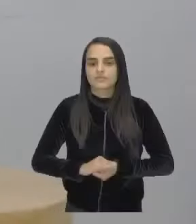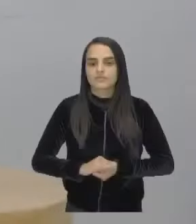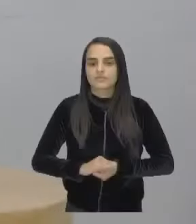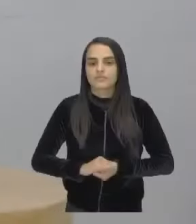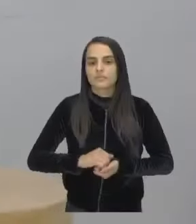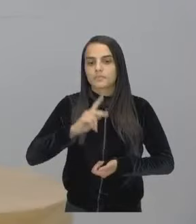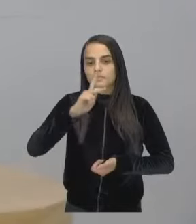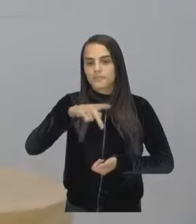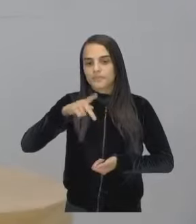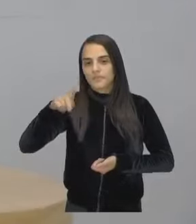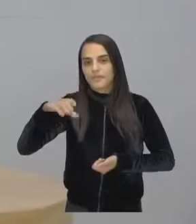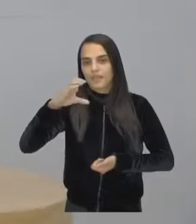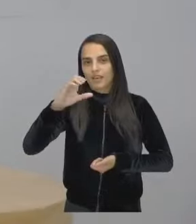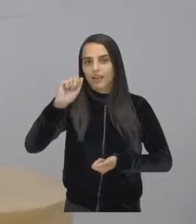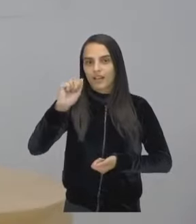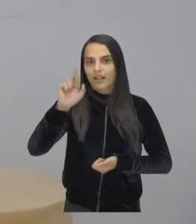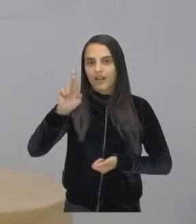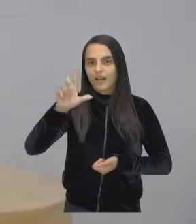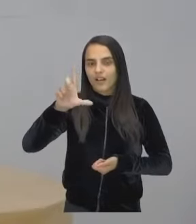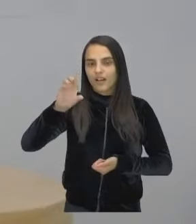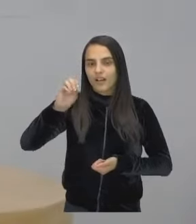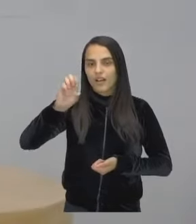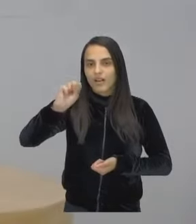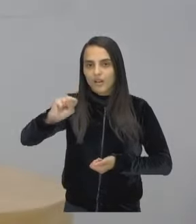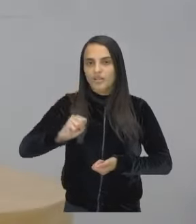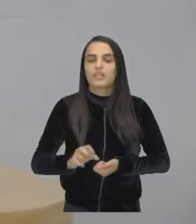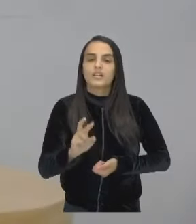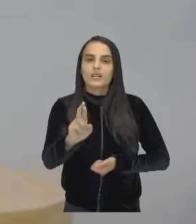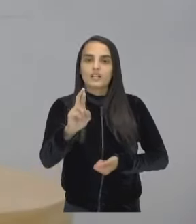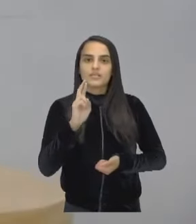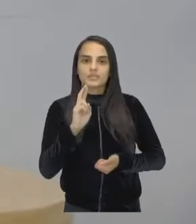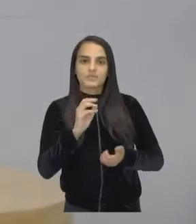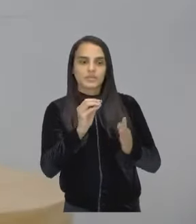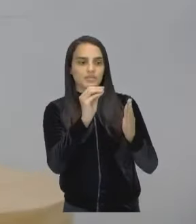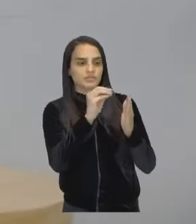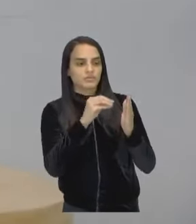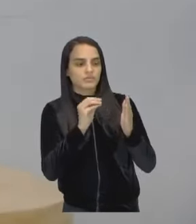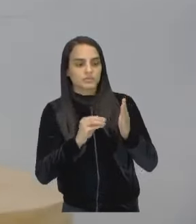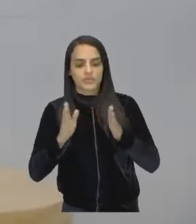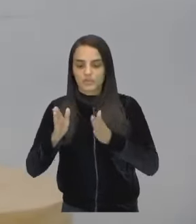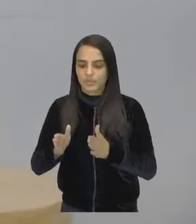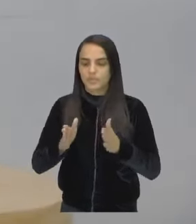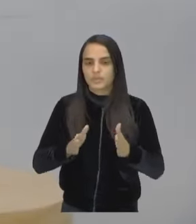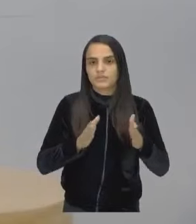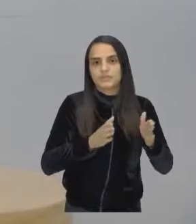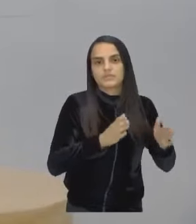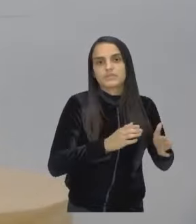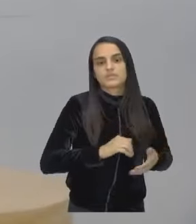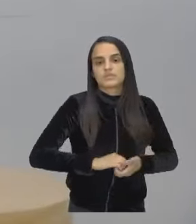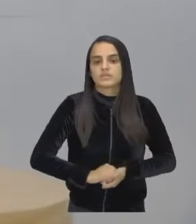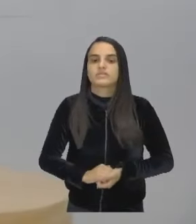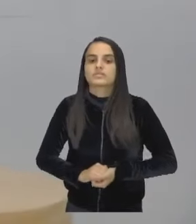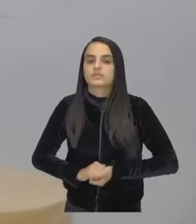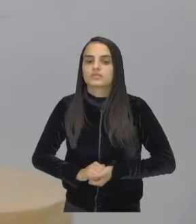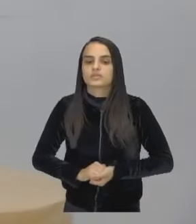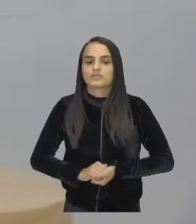Pro Carlos respondeu, na ordem, uhum. Psychologist, okay. Journalist,